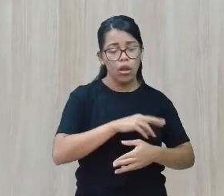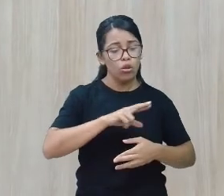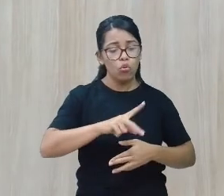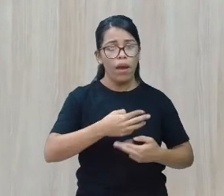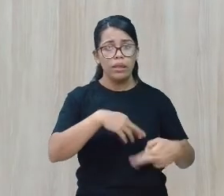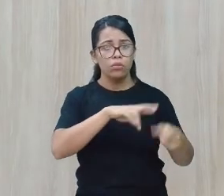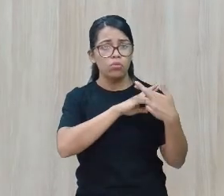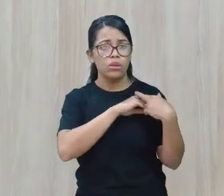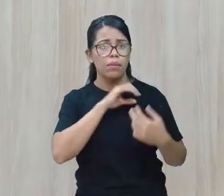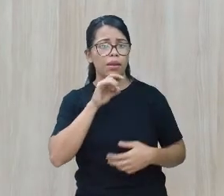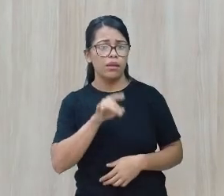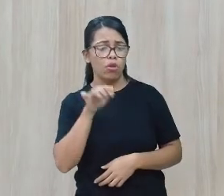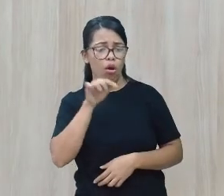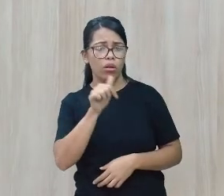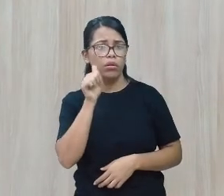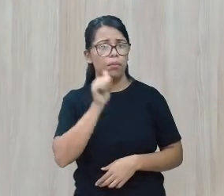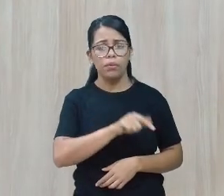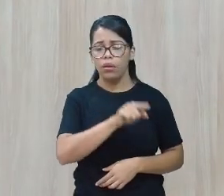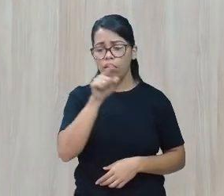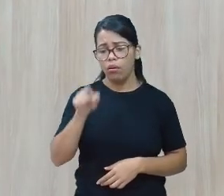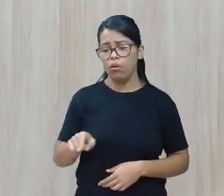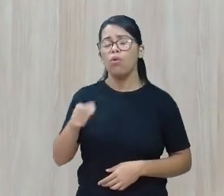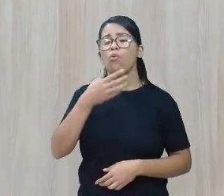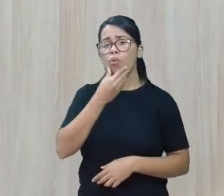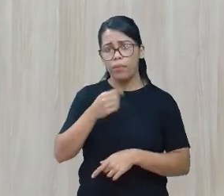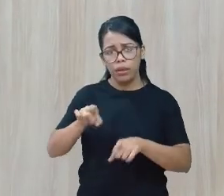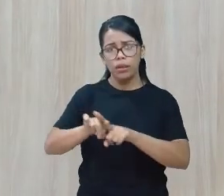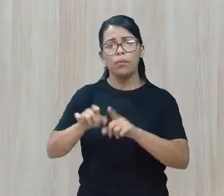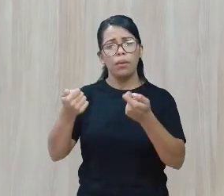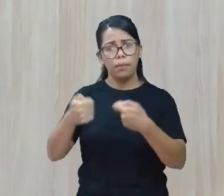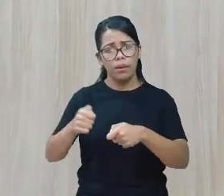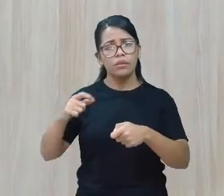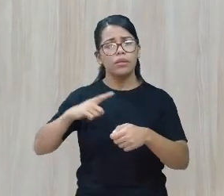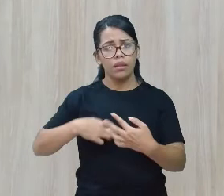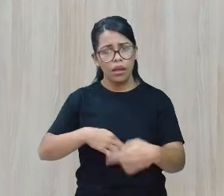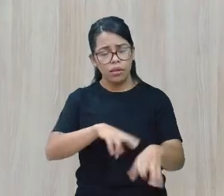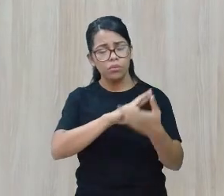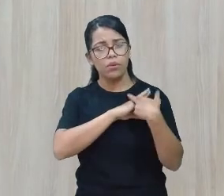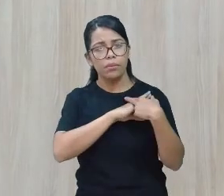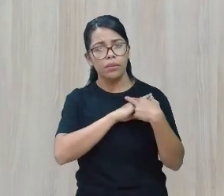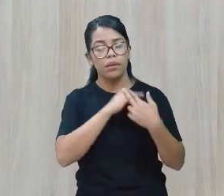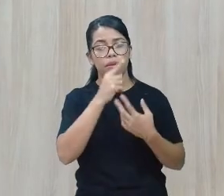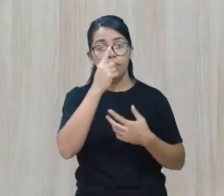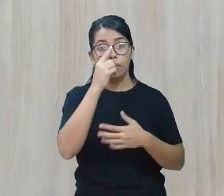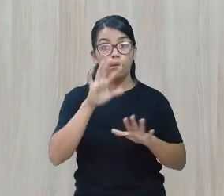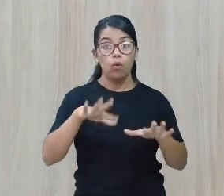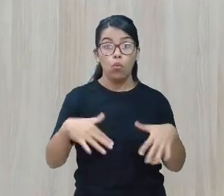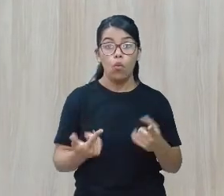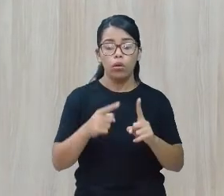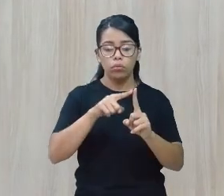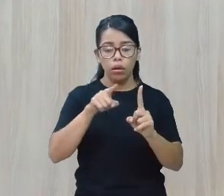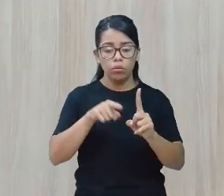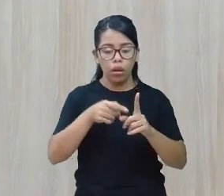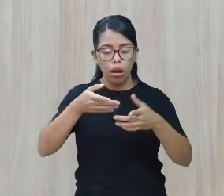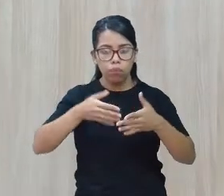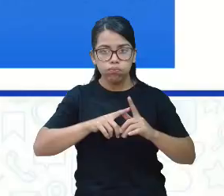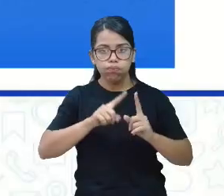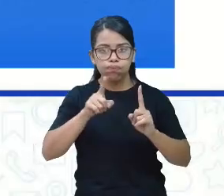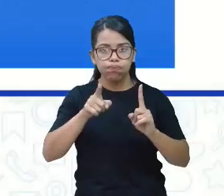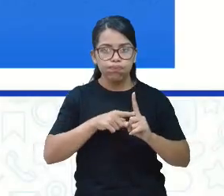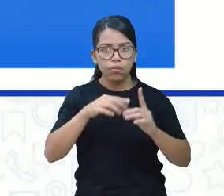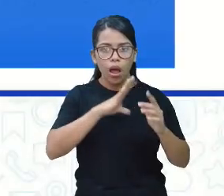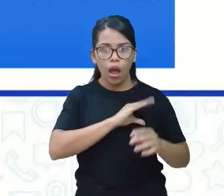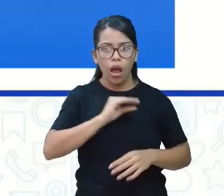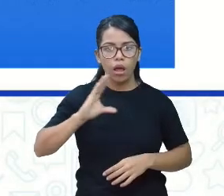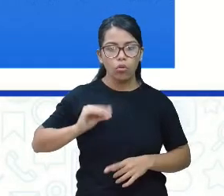só da menina, o menino também deve assumir essa responsabilidade. Quando um adolescente engravida, não é só a sua vida